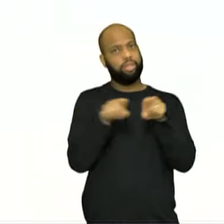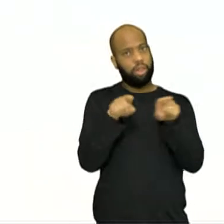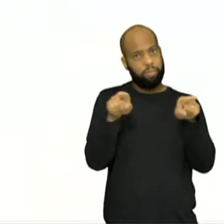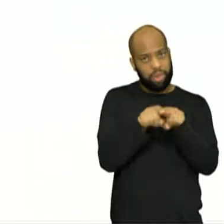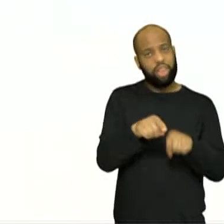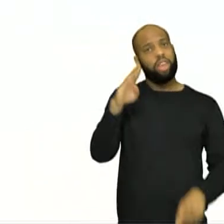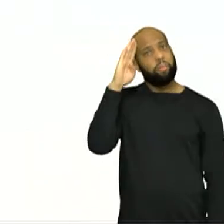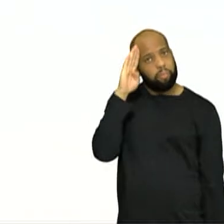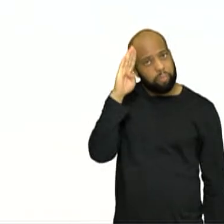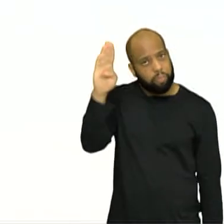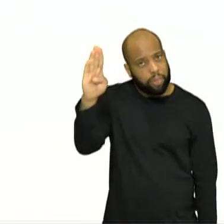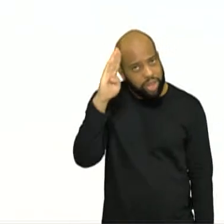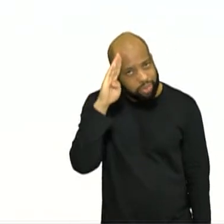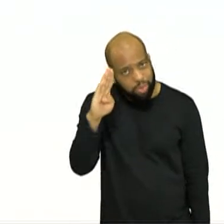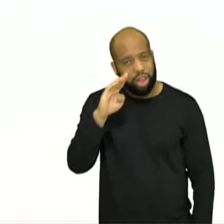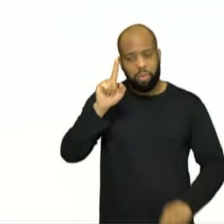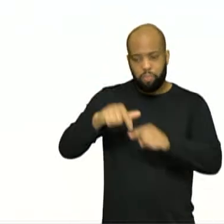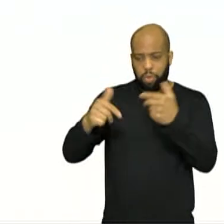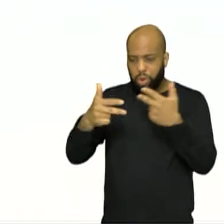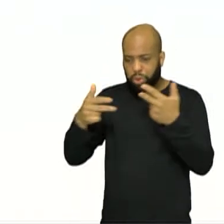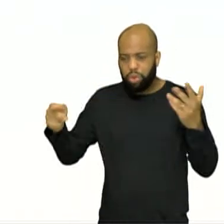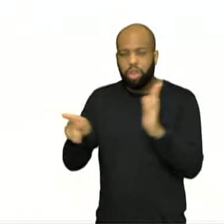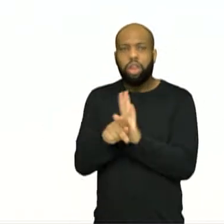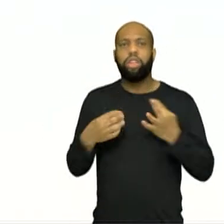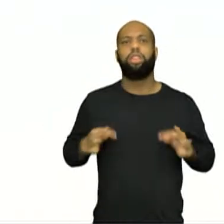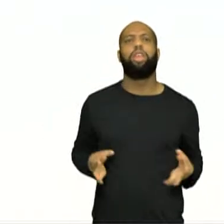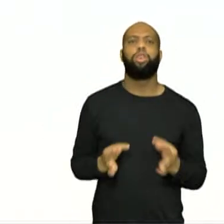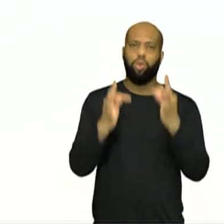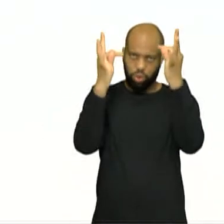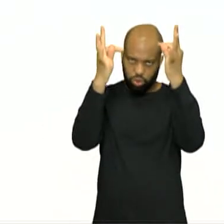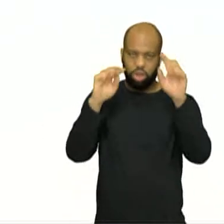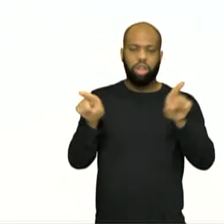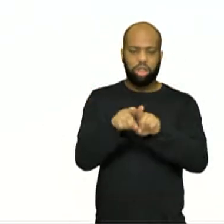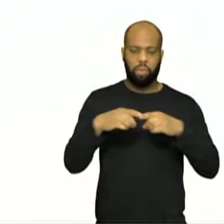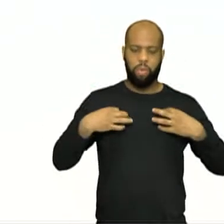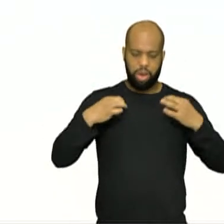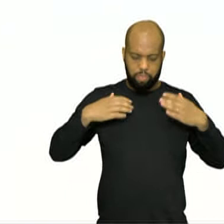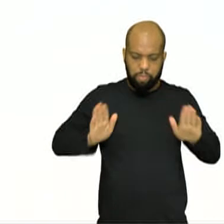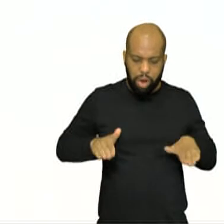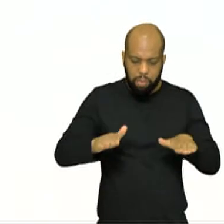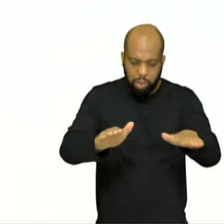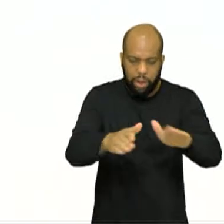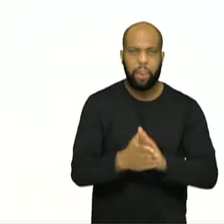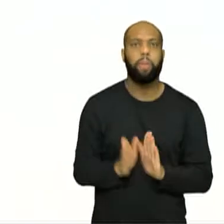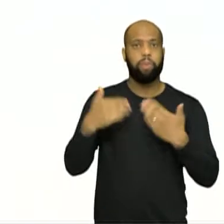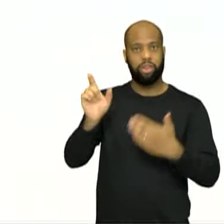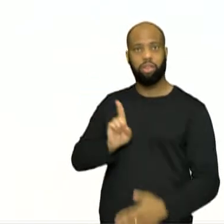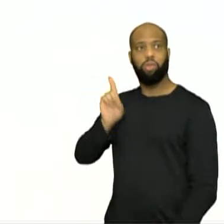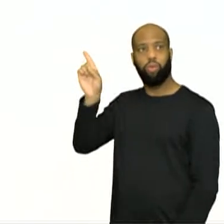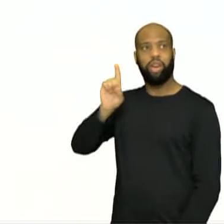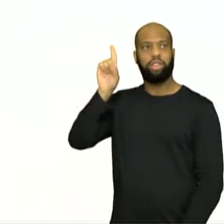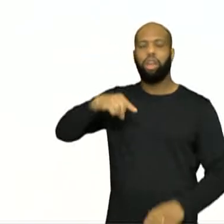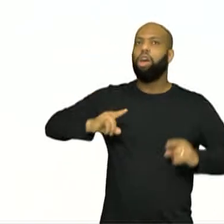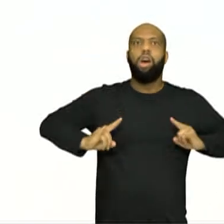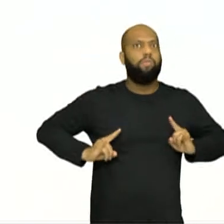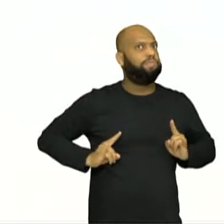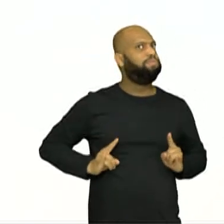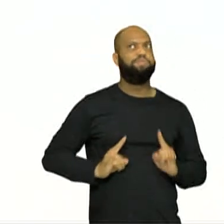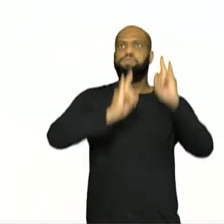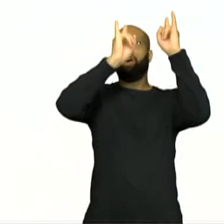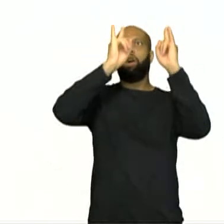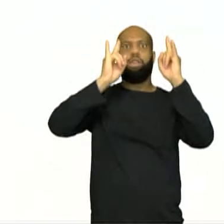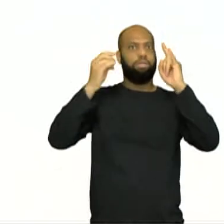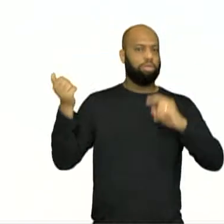principalmente nos quesitos produtos eletrônicos e produtos têxteis. Aqui é um dos maiores edifícios do